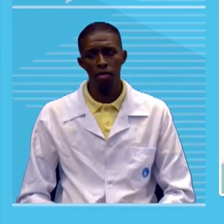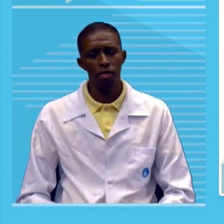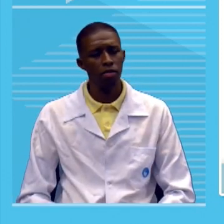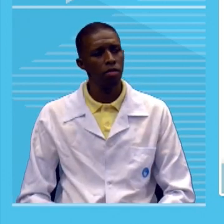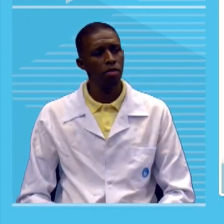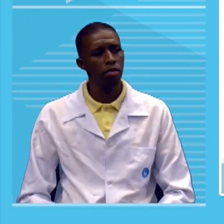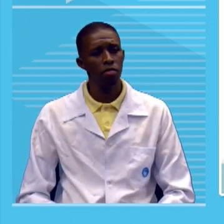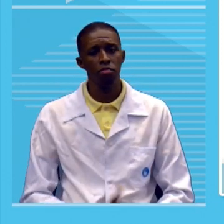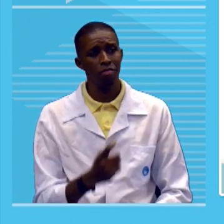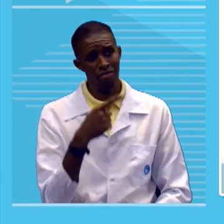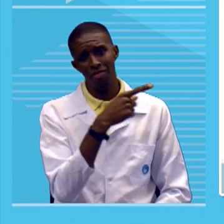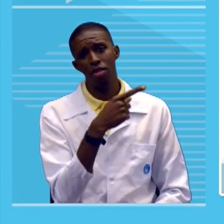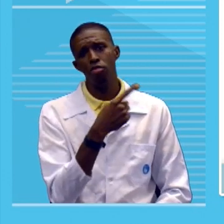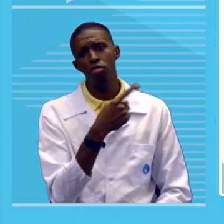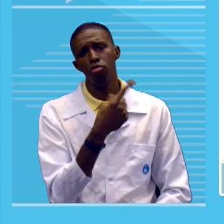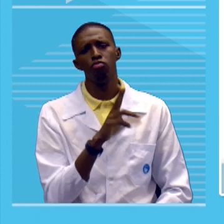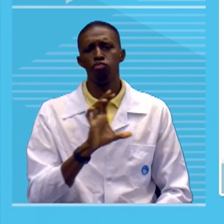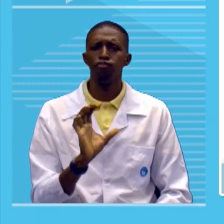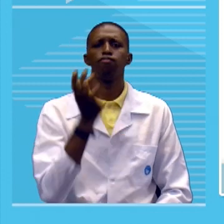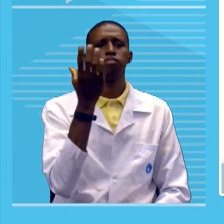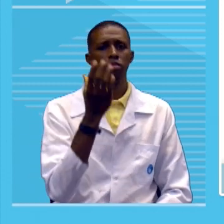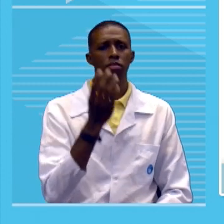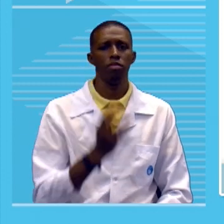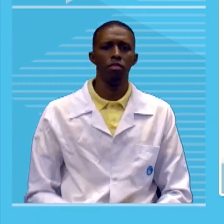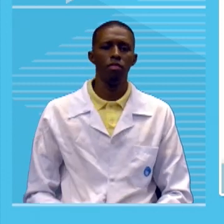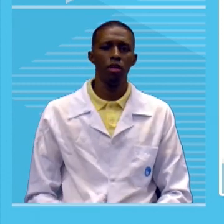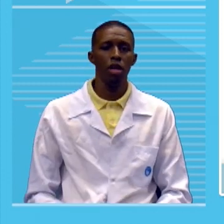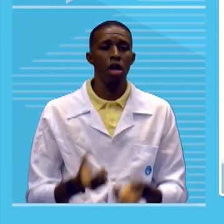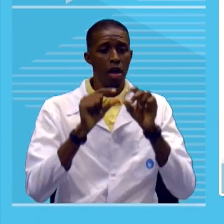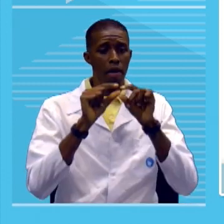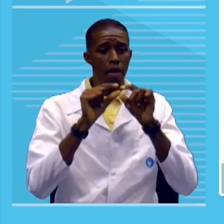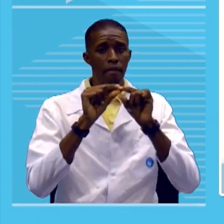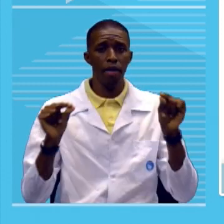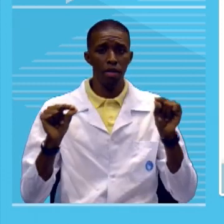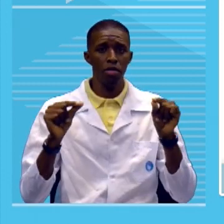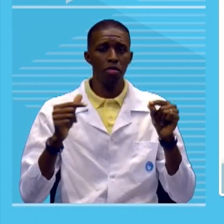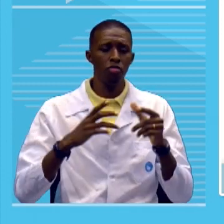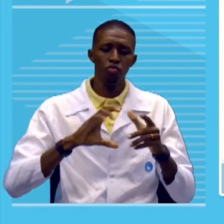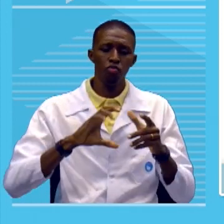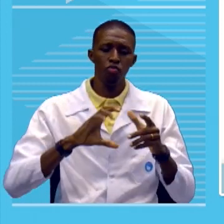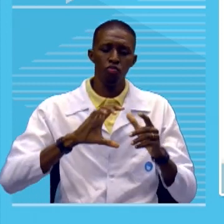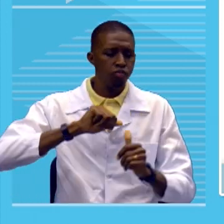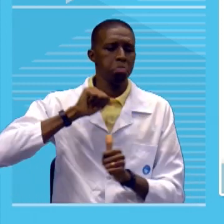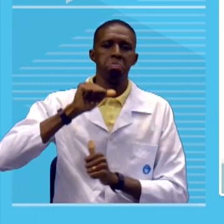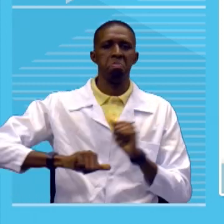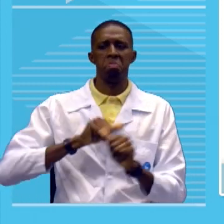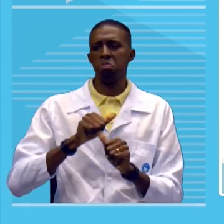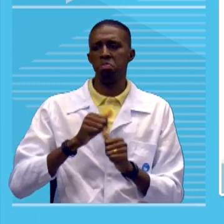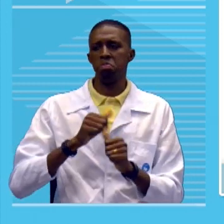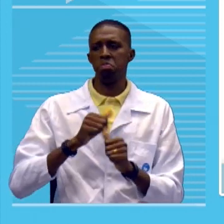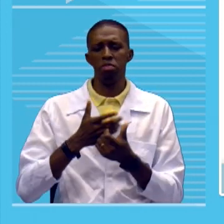uma confusão aí. Foi preciso que nós produzíssemos a frase 2,